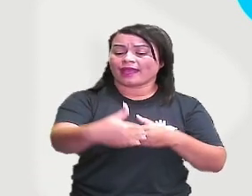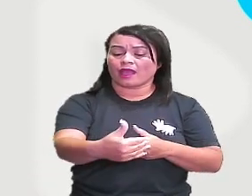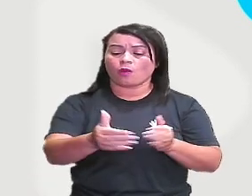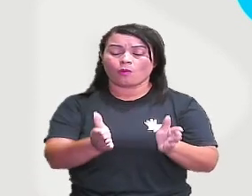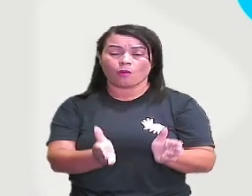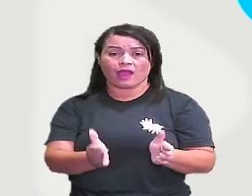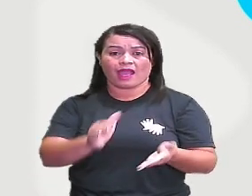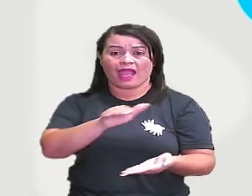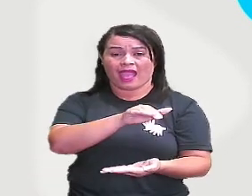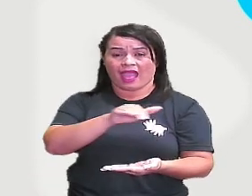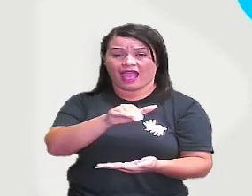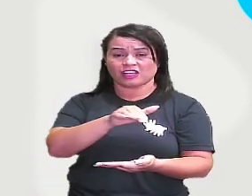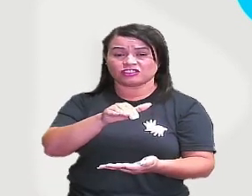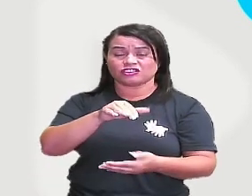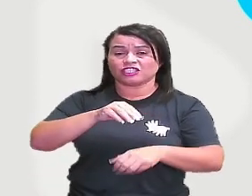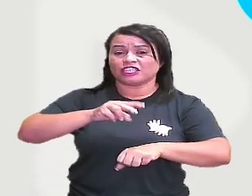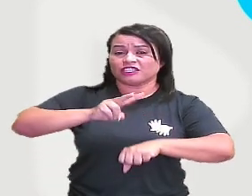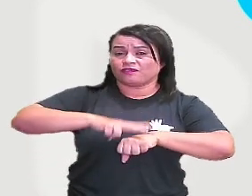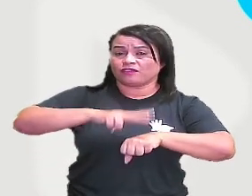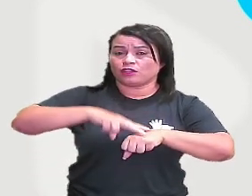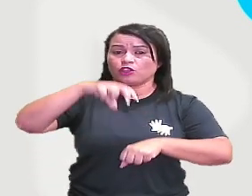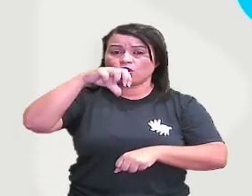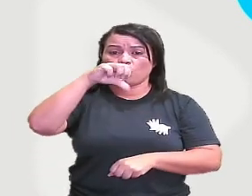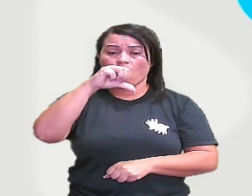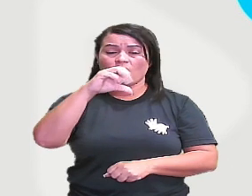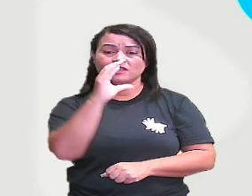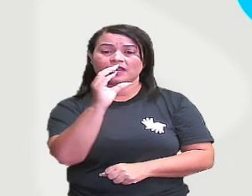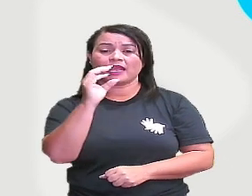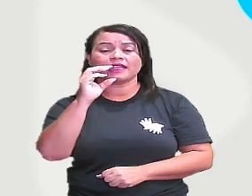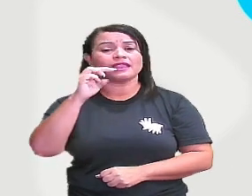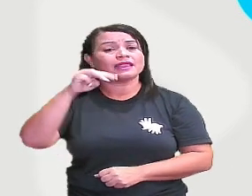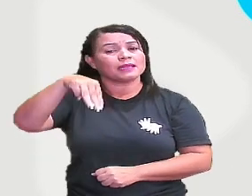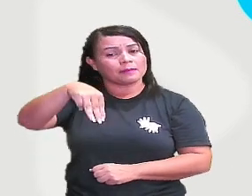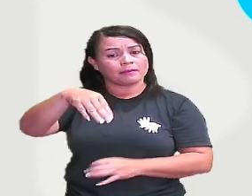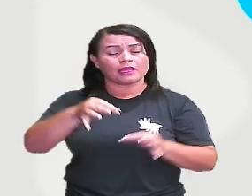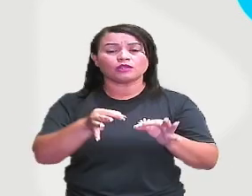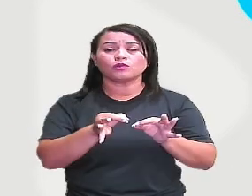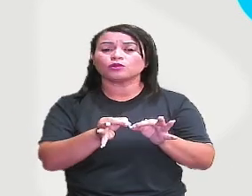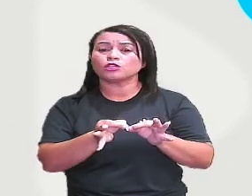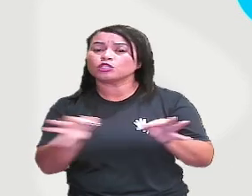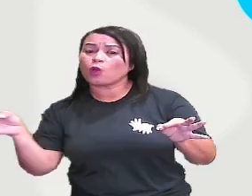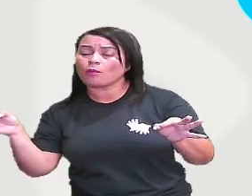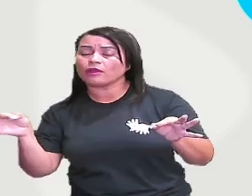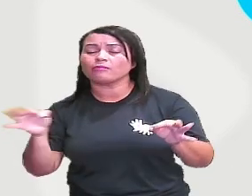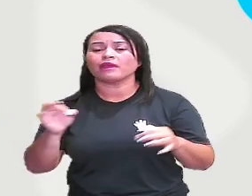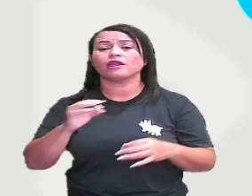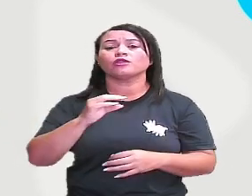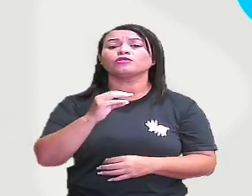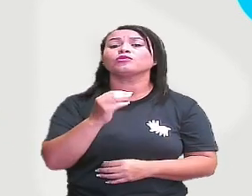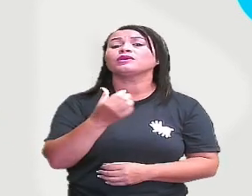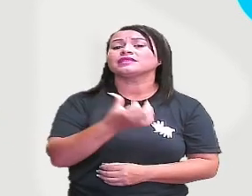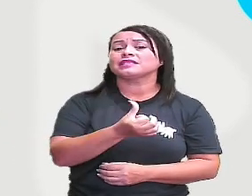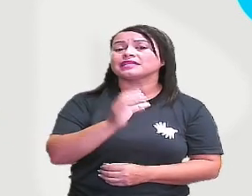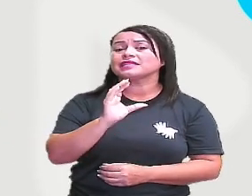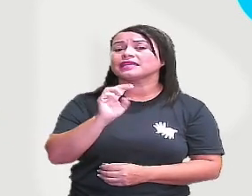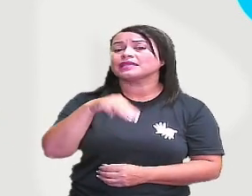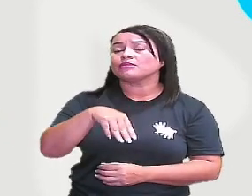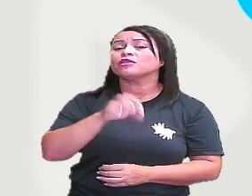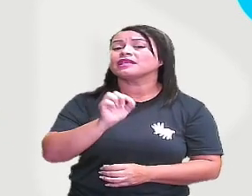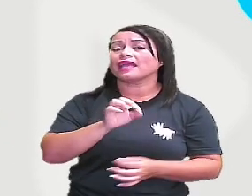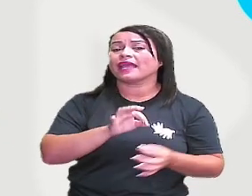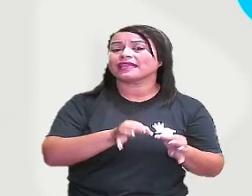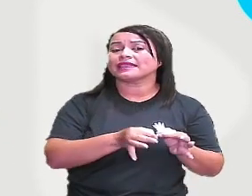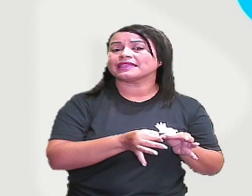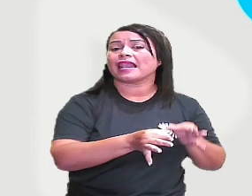9 centímetros de comprimento por 6 centímetros de largura. Ajude o artista a